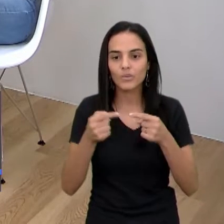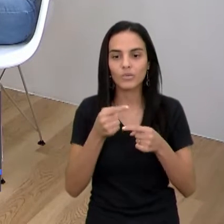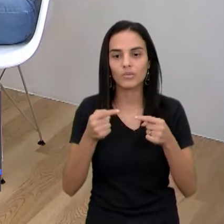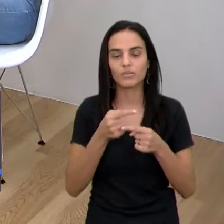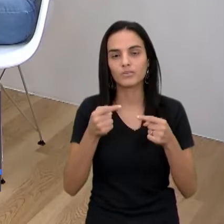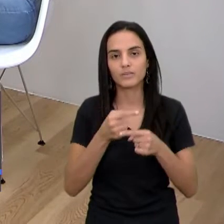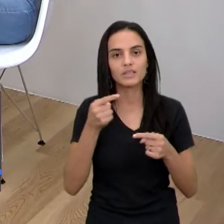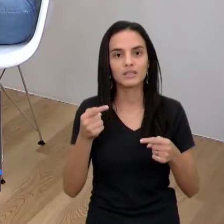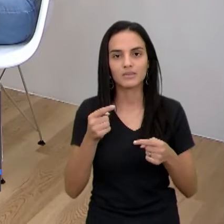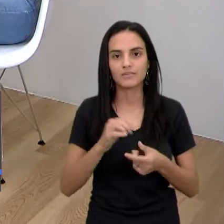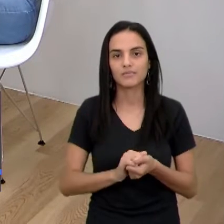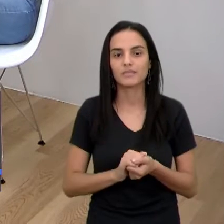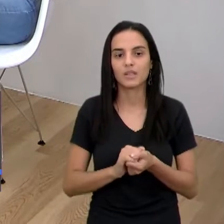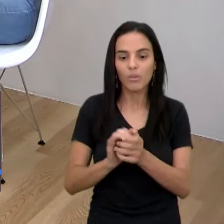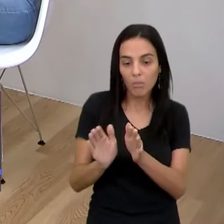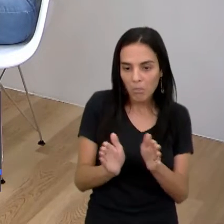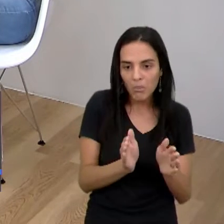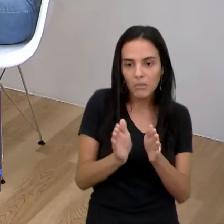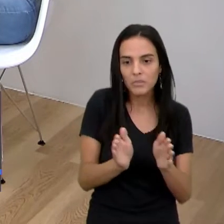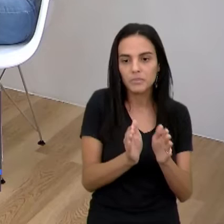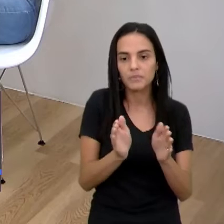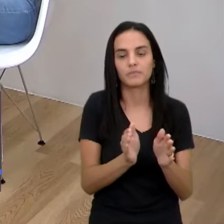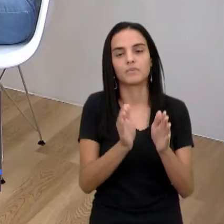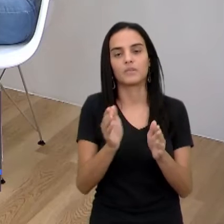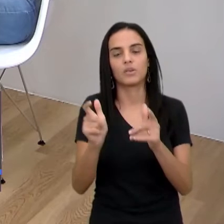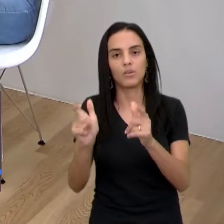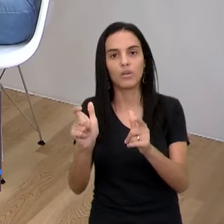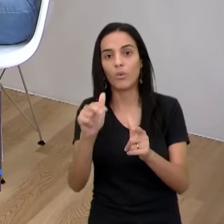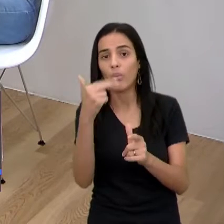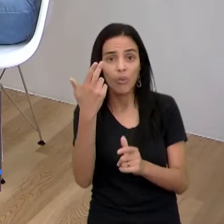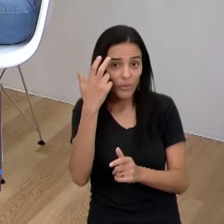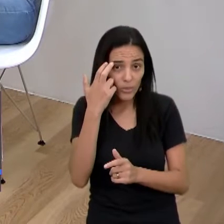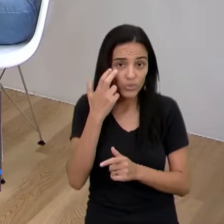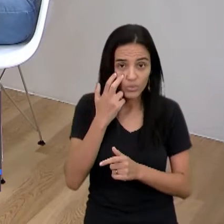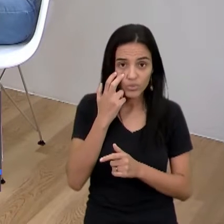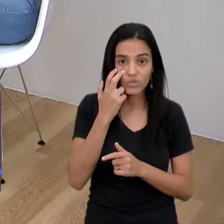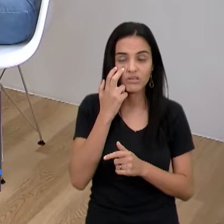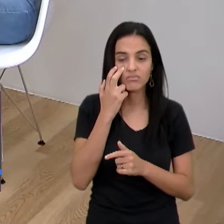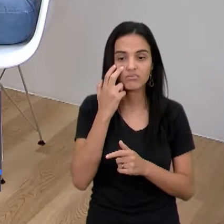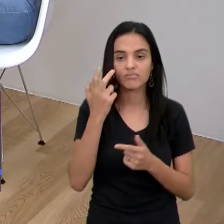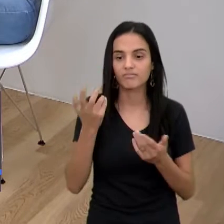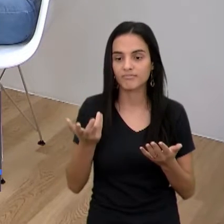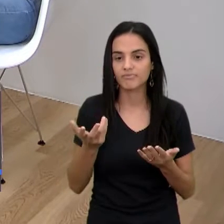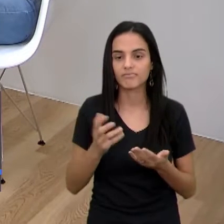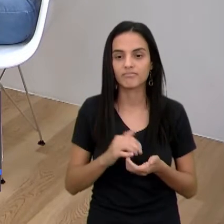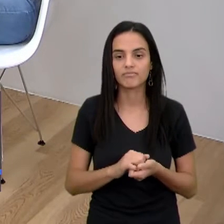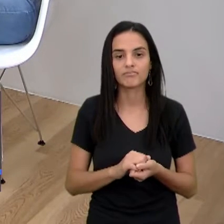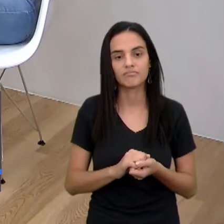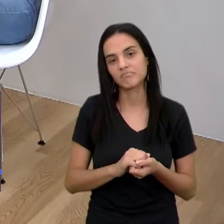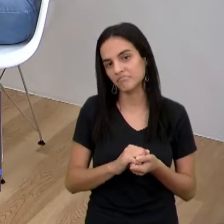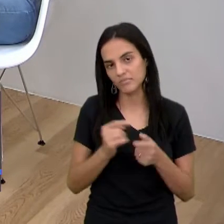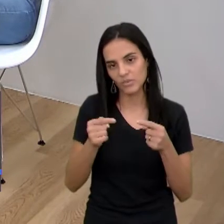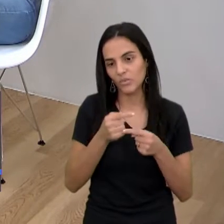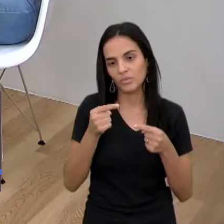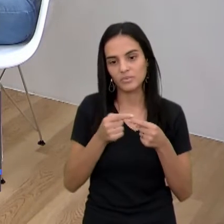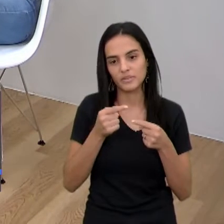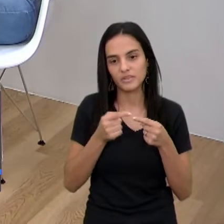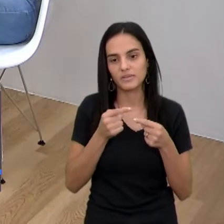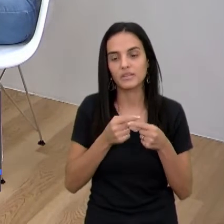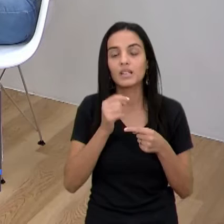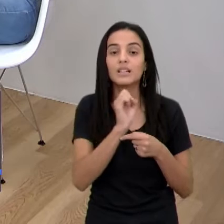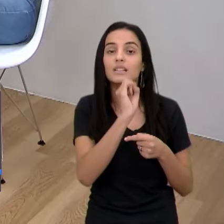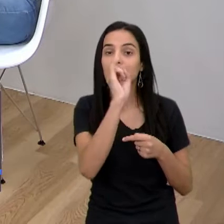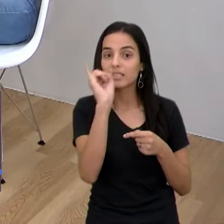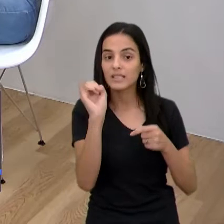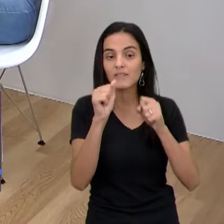local, um procedimento padrão, uma cultura abrangente, Gente, isso não tem nada a ver. Se